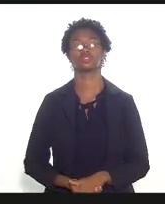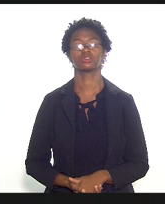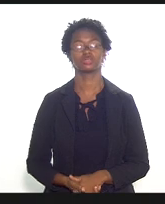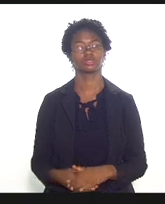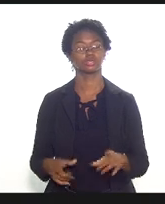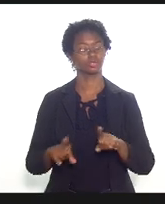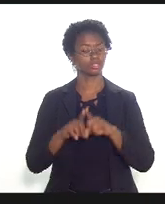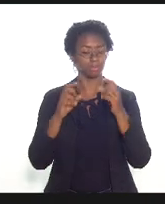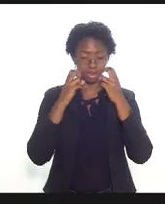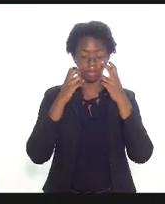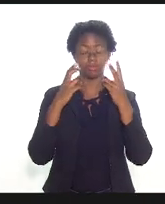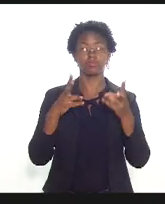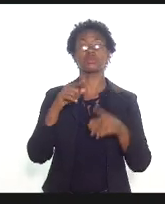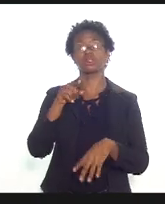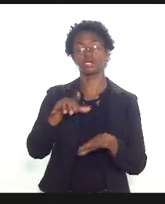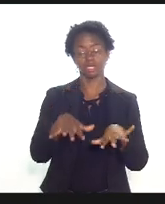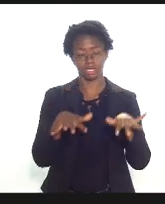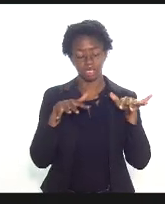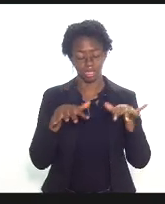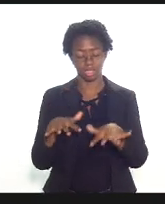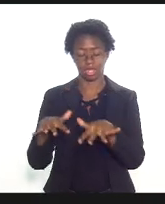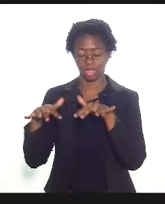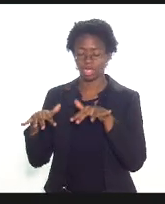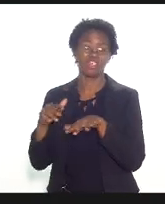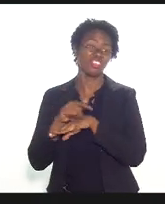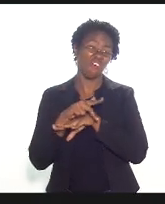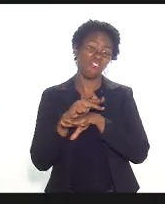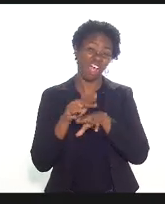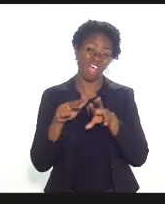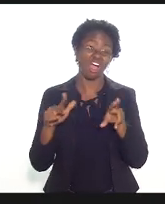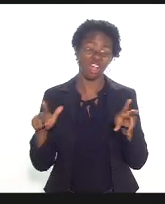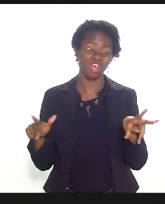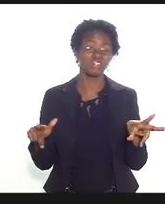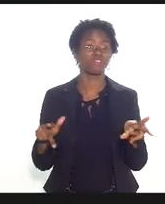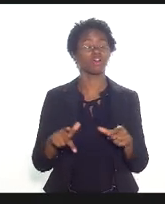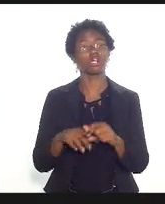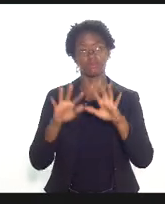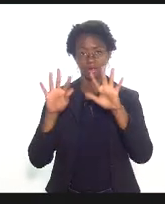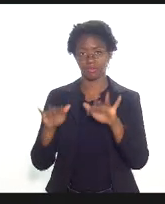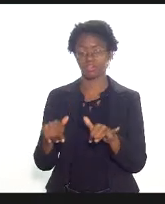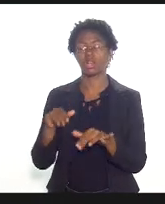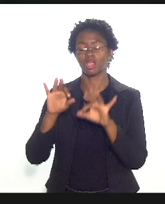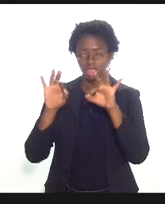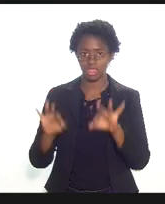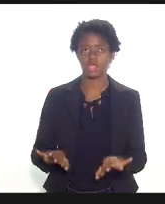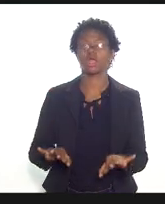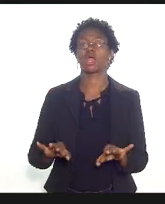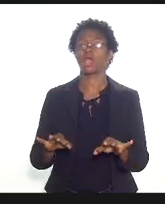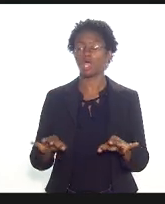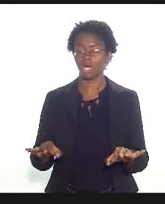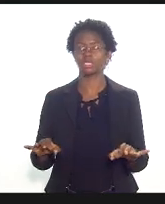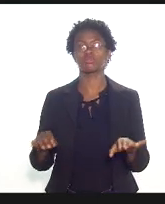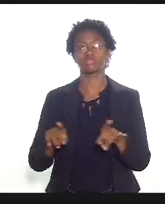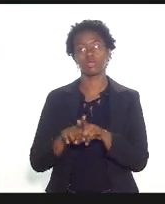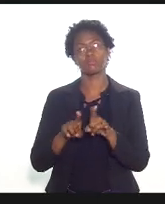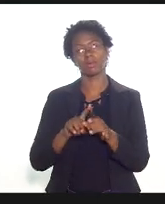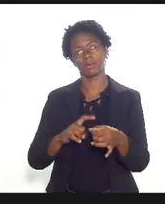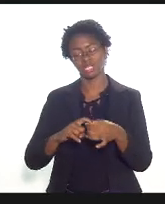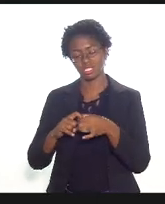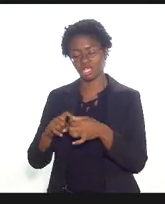pelos pontos dessas audiências, são muitas audiências, acho que dá para a gente congruir realmente, fazer em parceria com outras comissões.